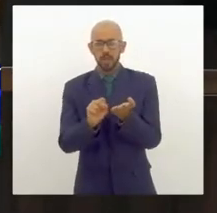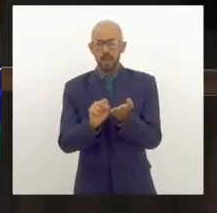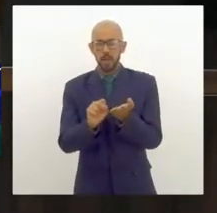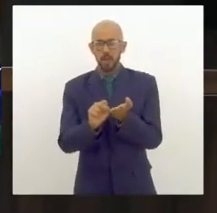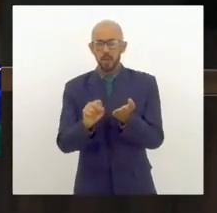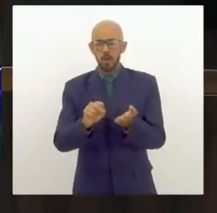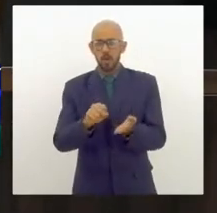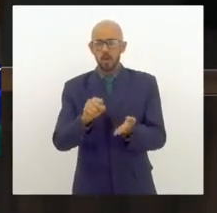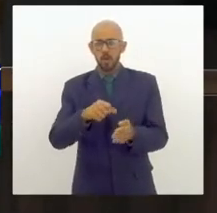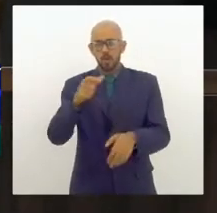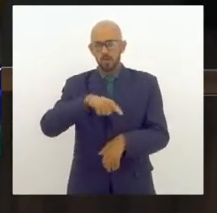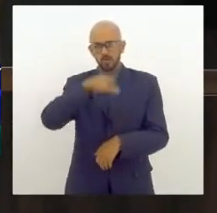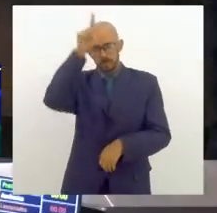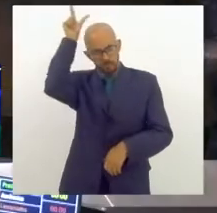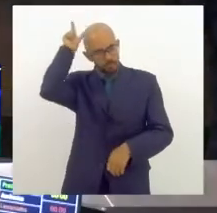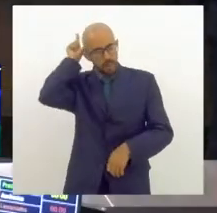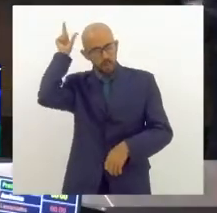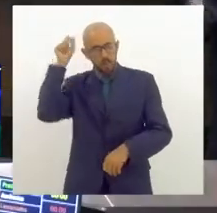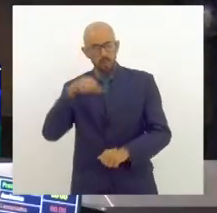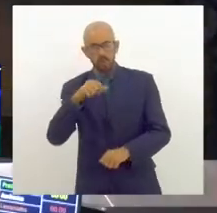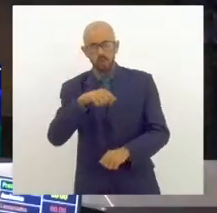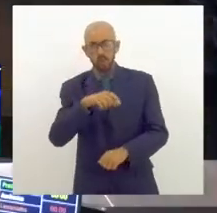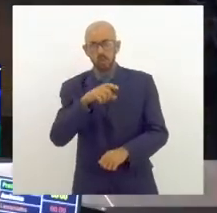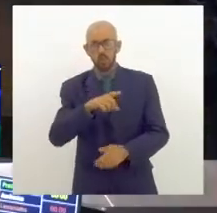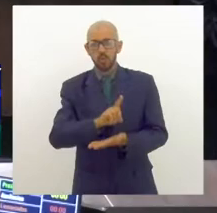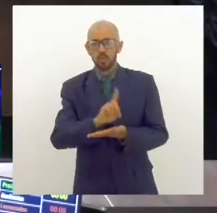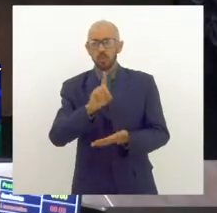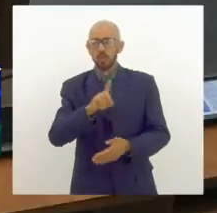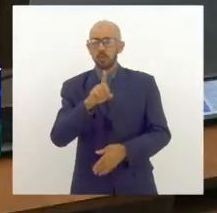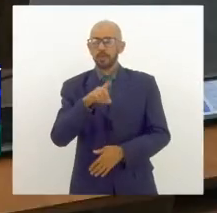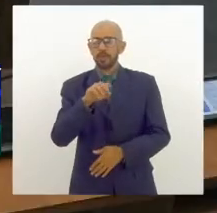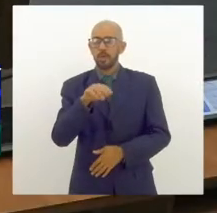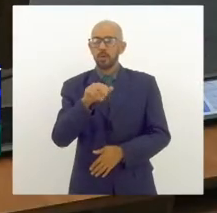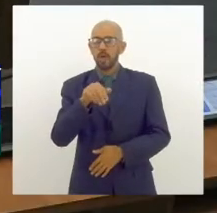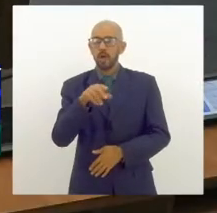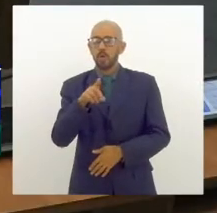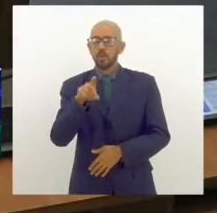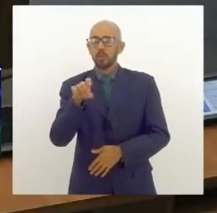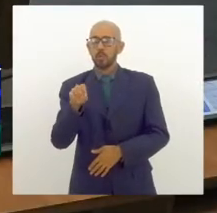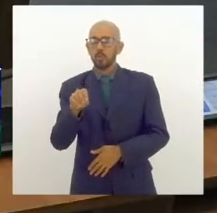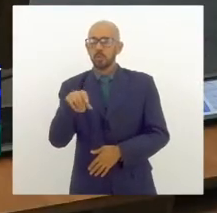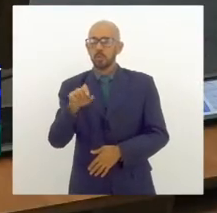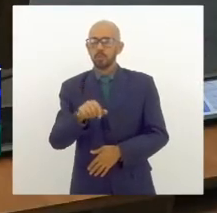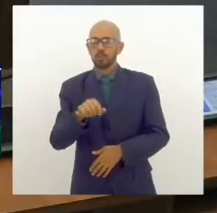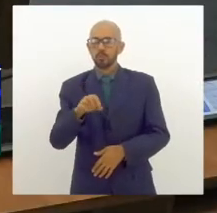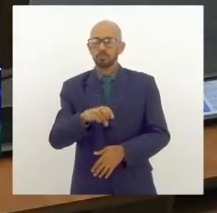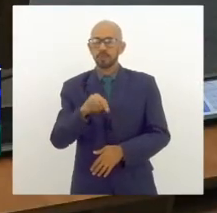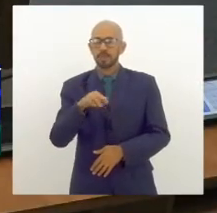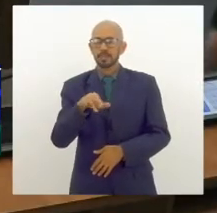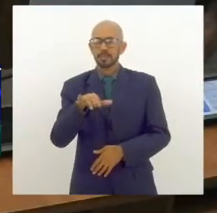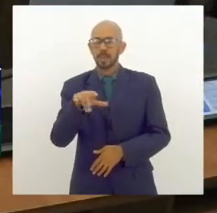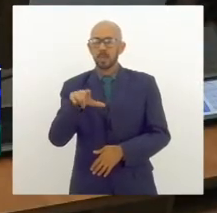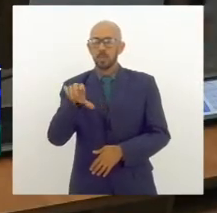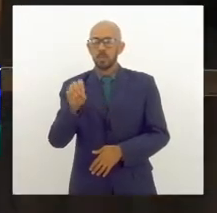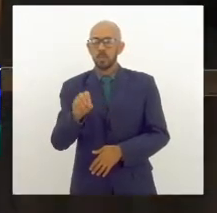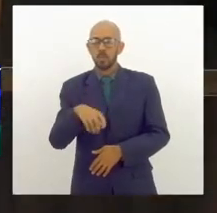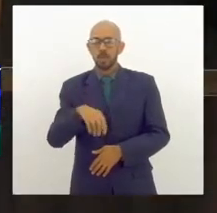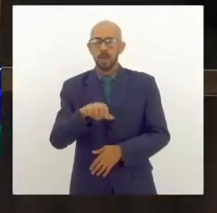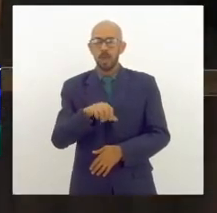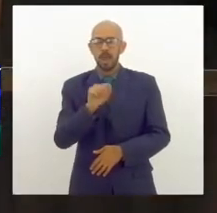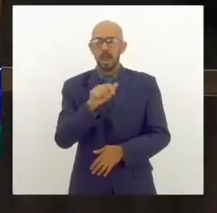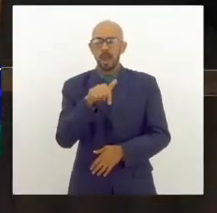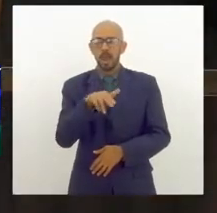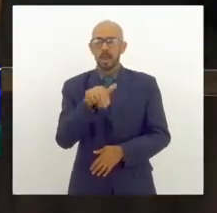Luiz Paulo, doutor Deodalto, Marcelo, Alana, Sérgio